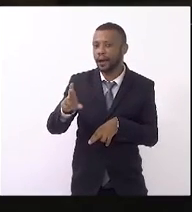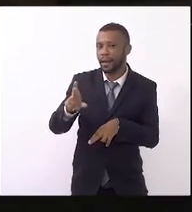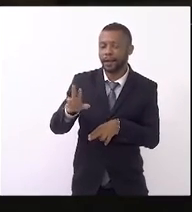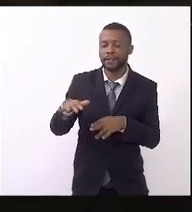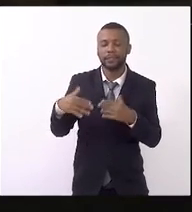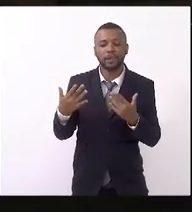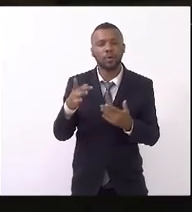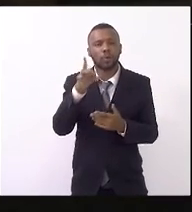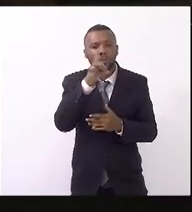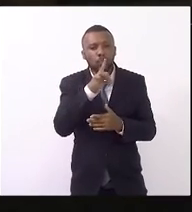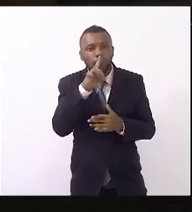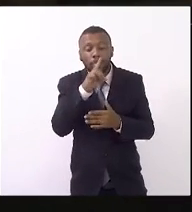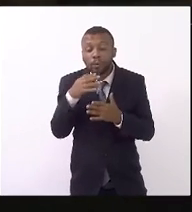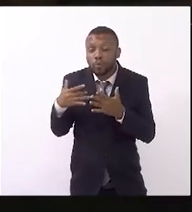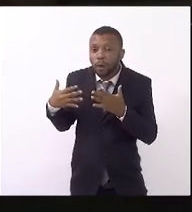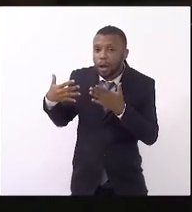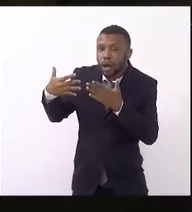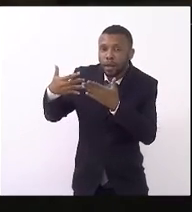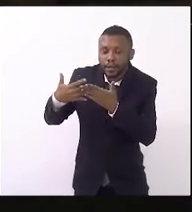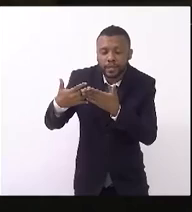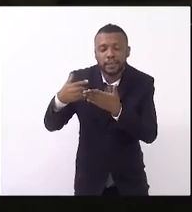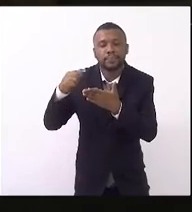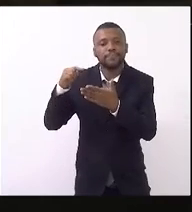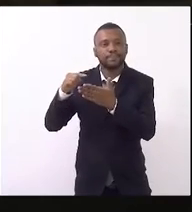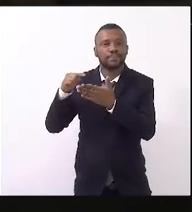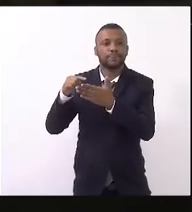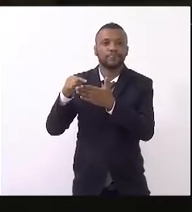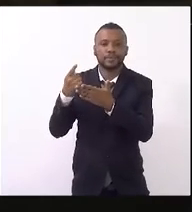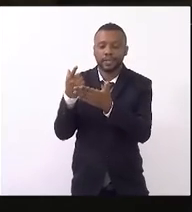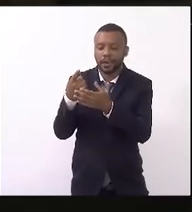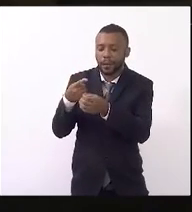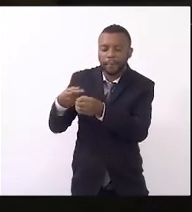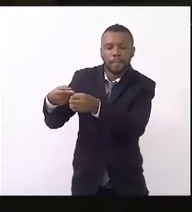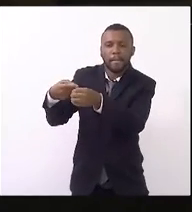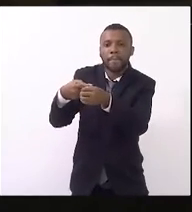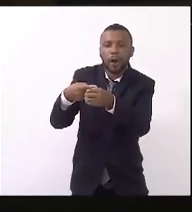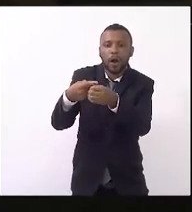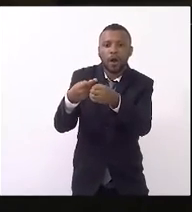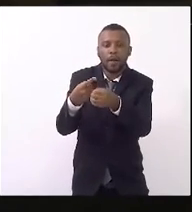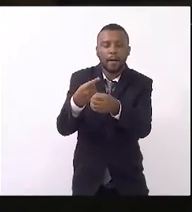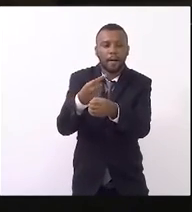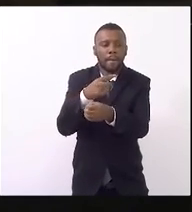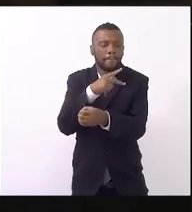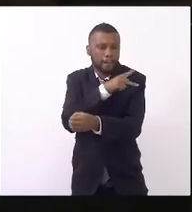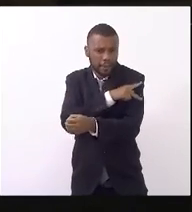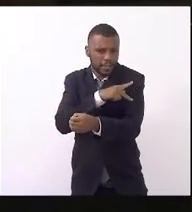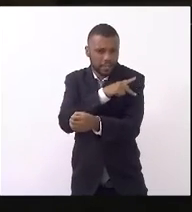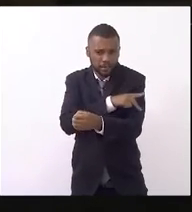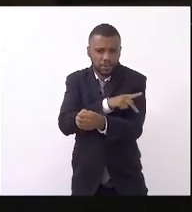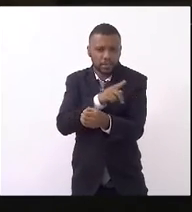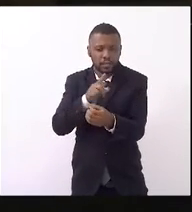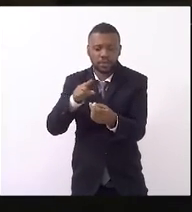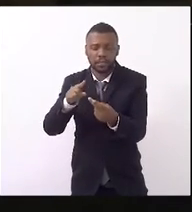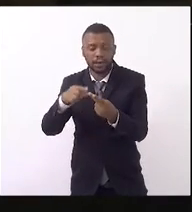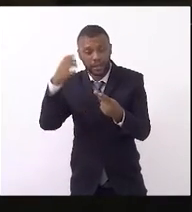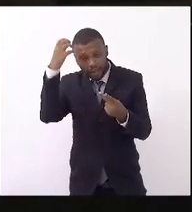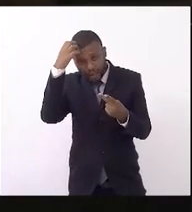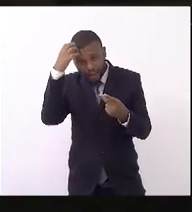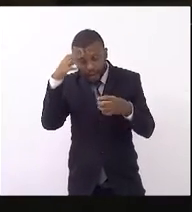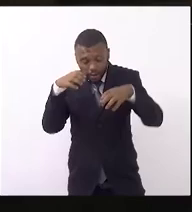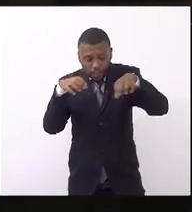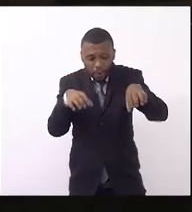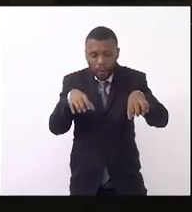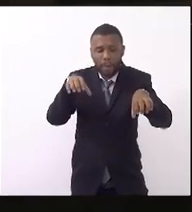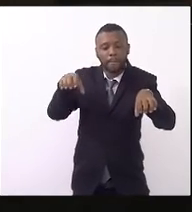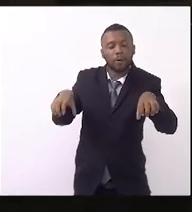domingo, as cidades estavam completamente isoladas, Angra e Paraty. E o